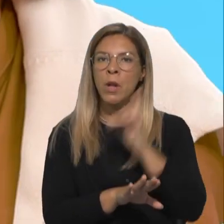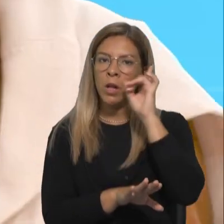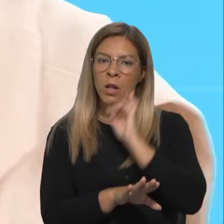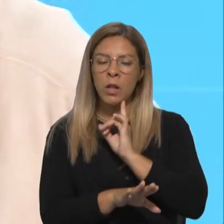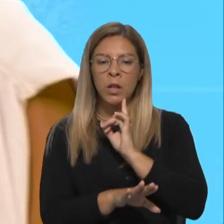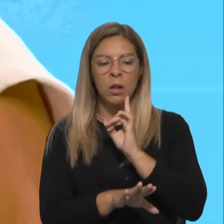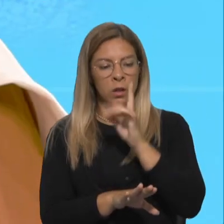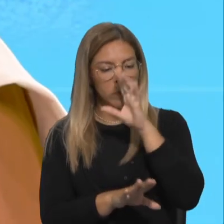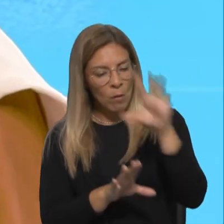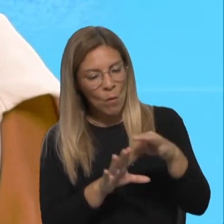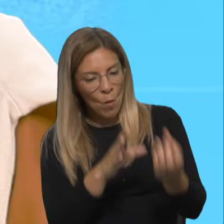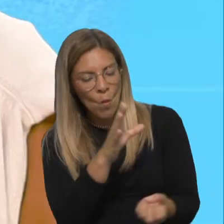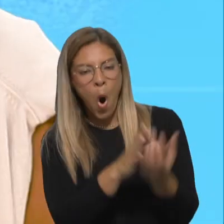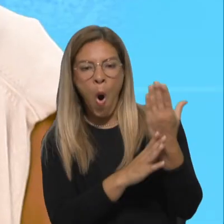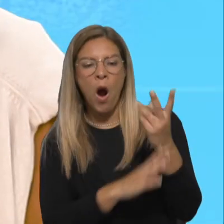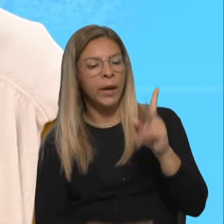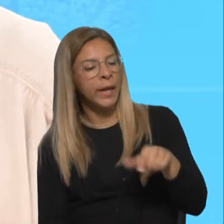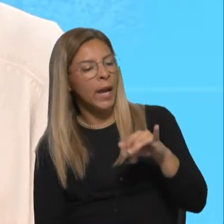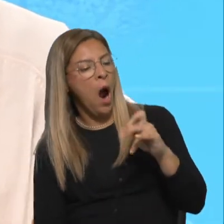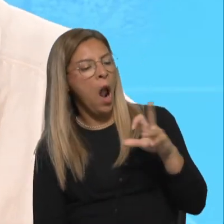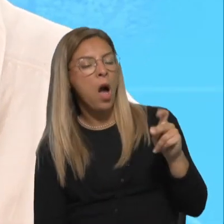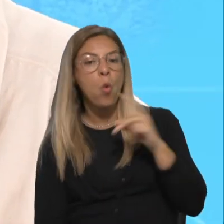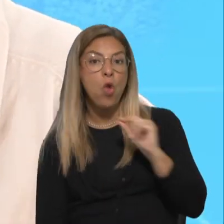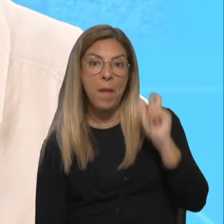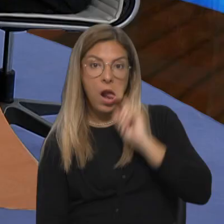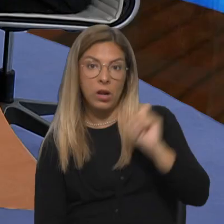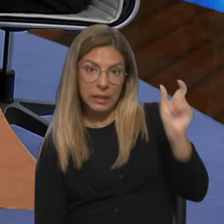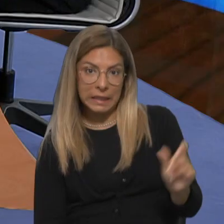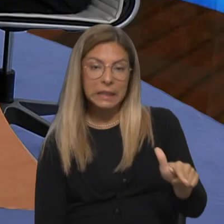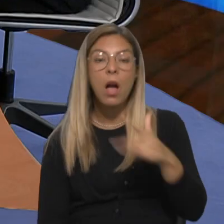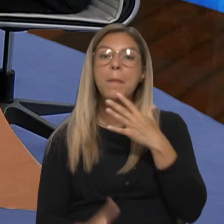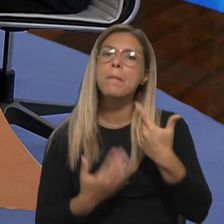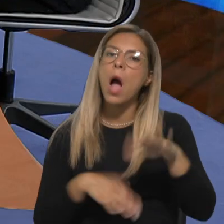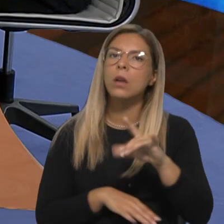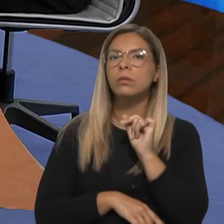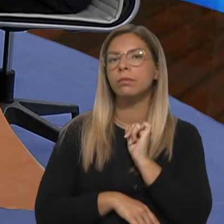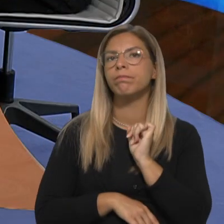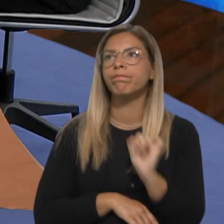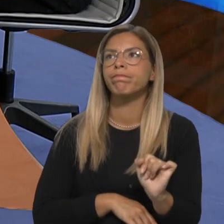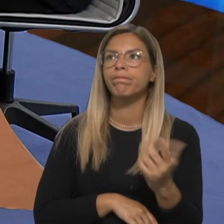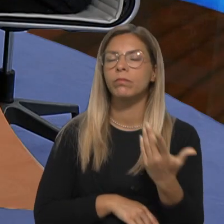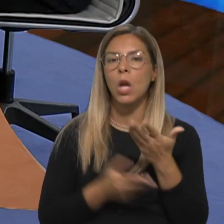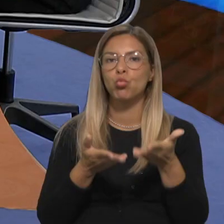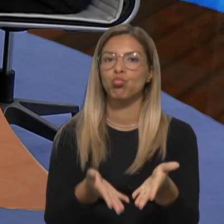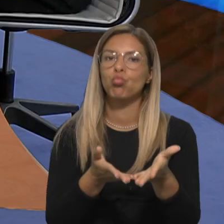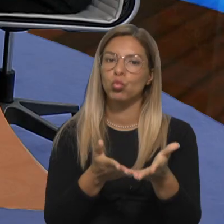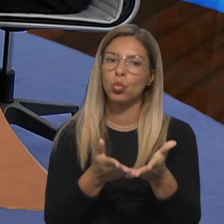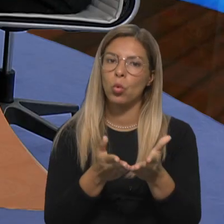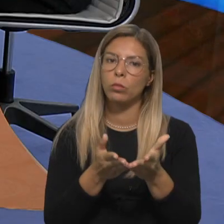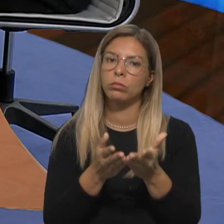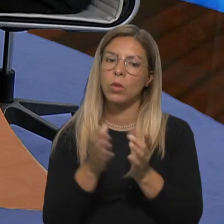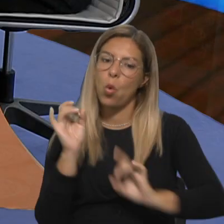Lubich, inspirou-se um pouco nos beneditinos, não é? Que ajudaram à formação da Europa